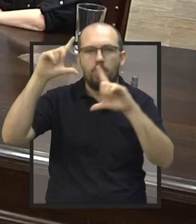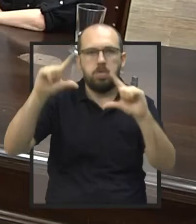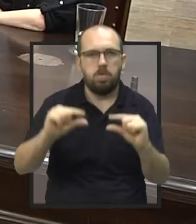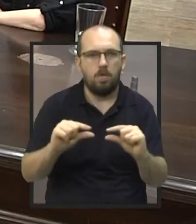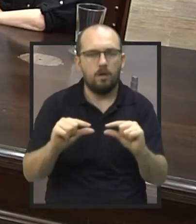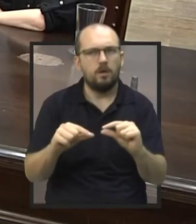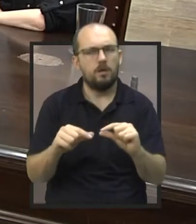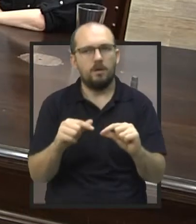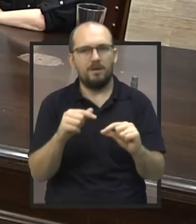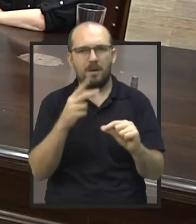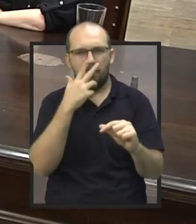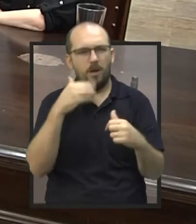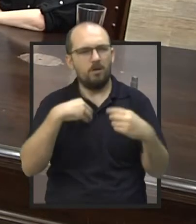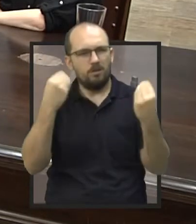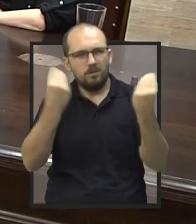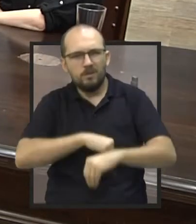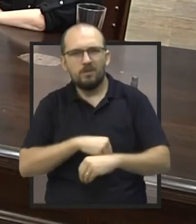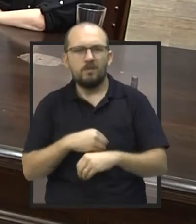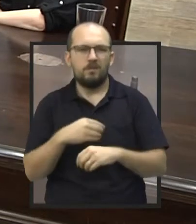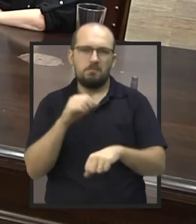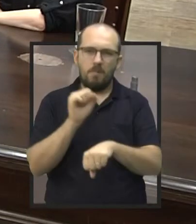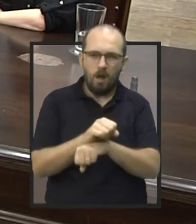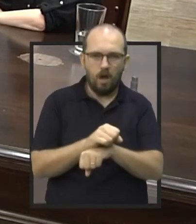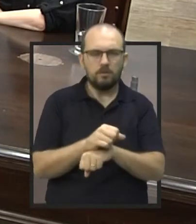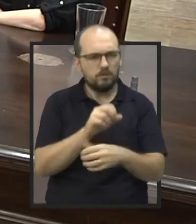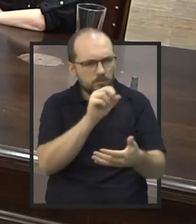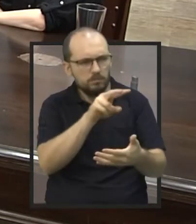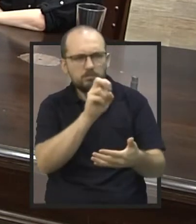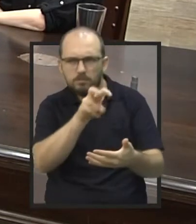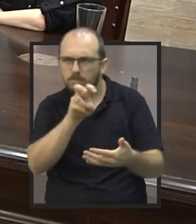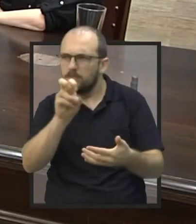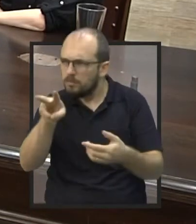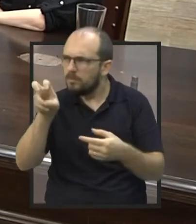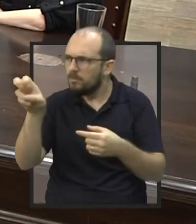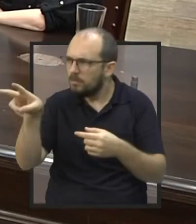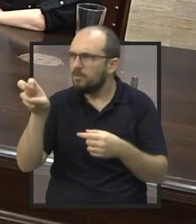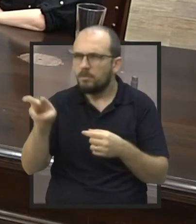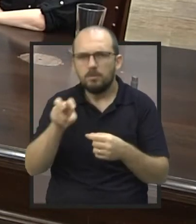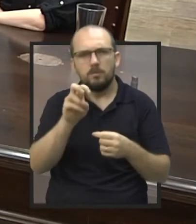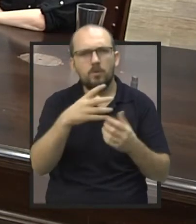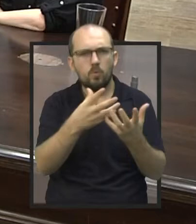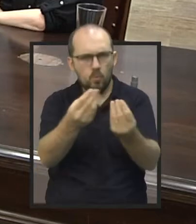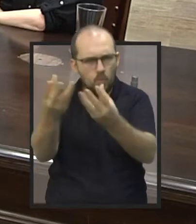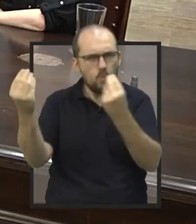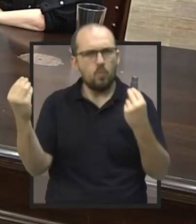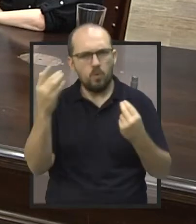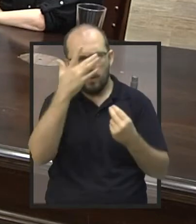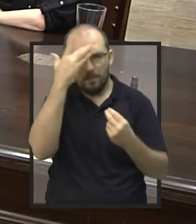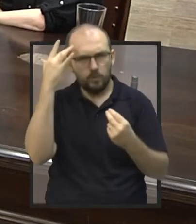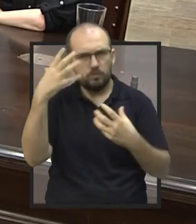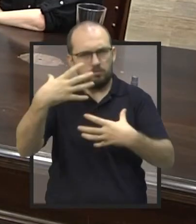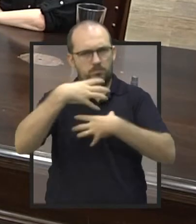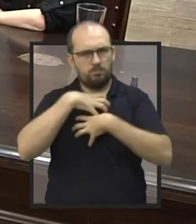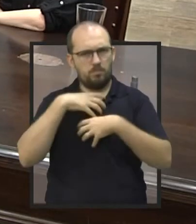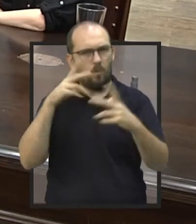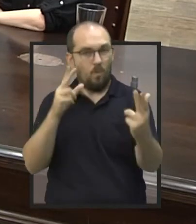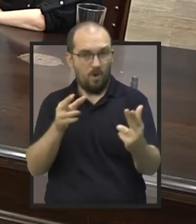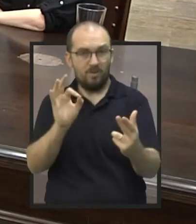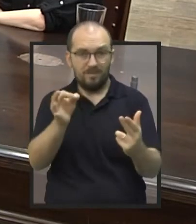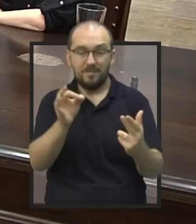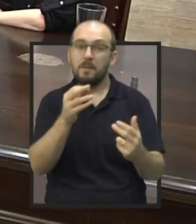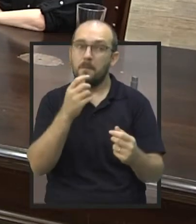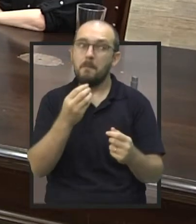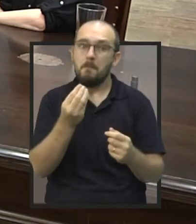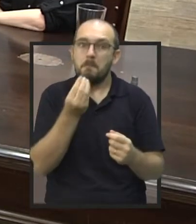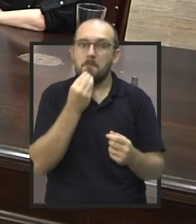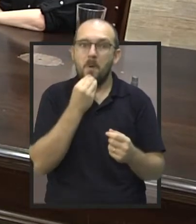que essa paralisação, digamos assim, né? Você não é a primeira pessoa que me fala isso, assim, eu tenho observado diversos amigos e até às